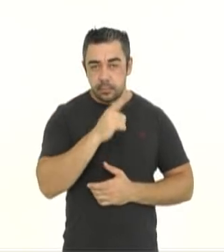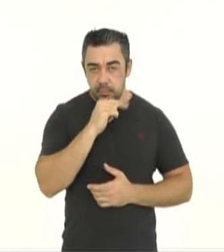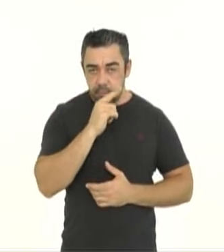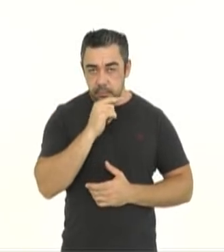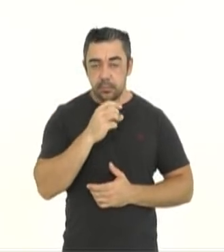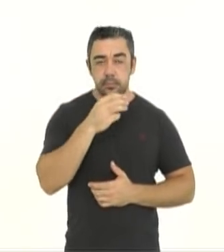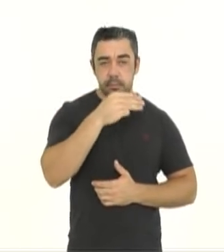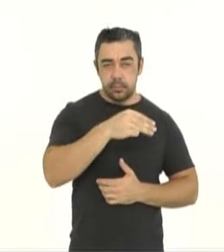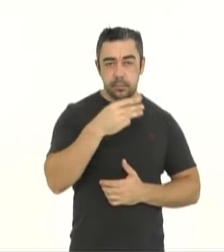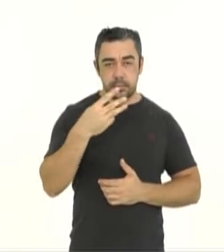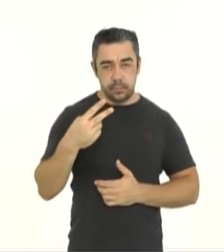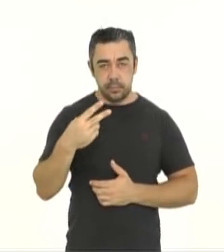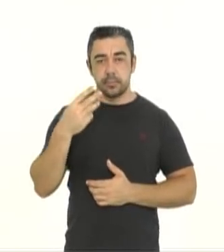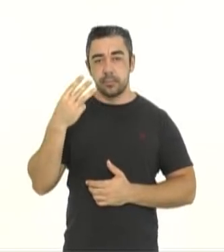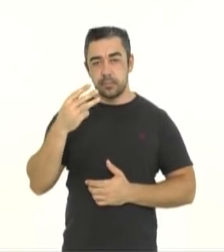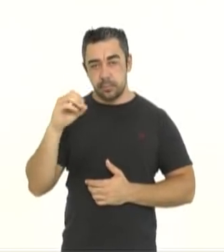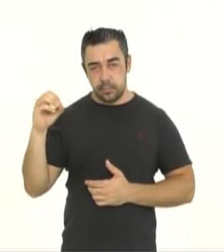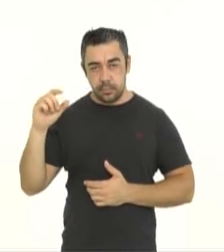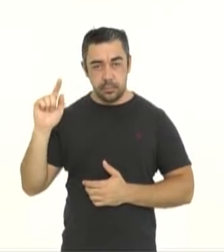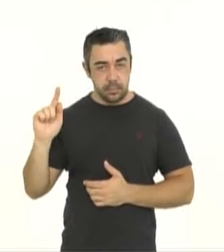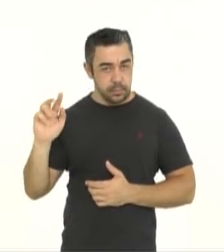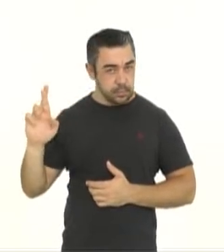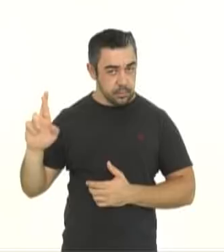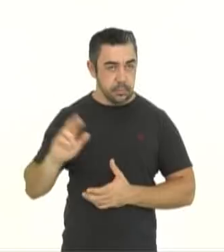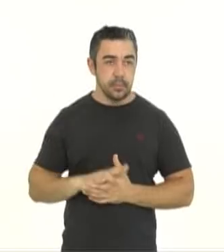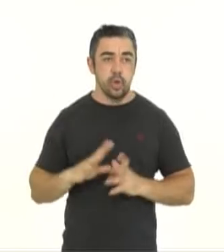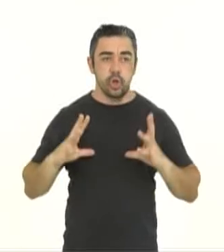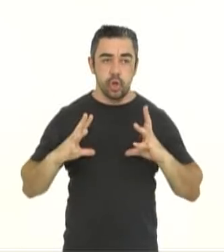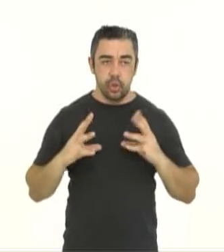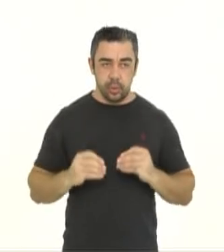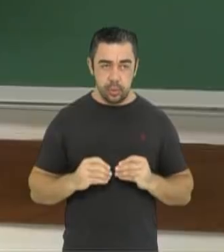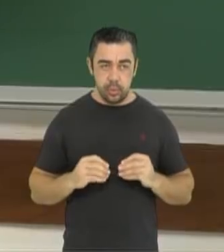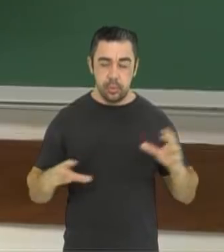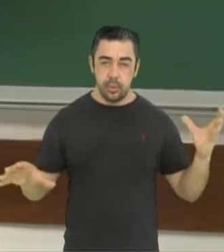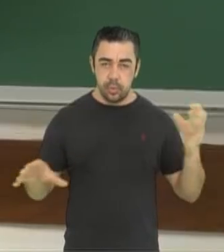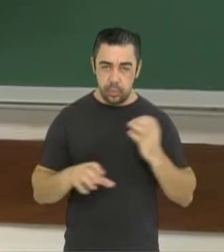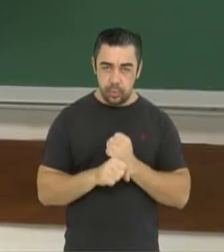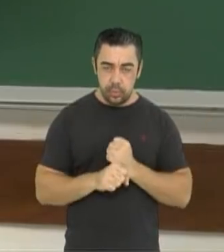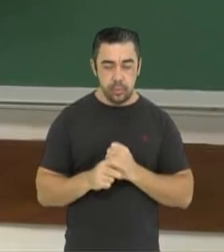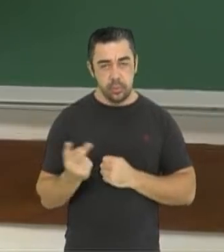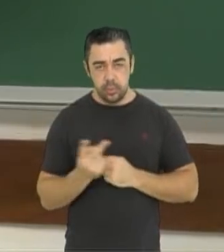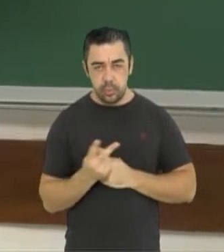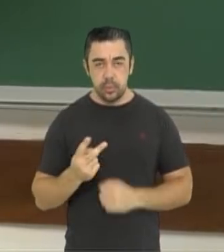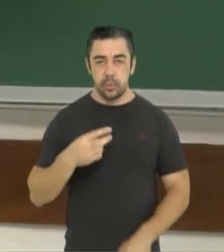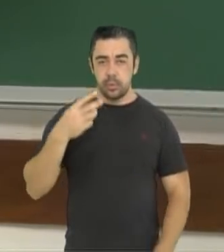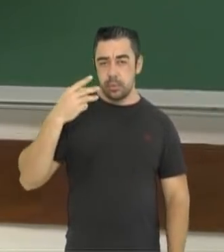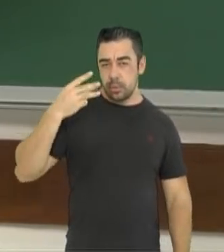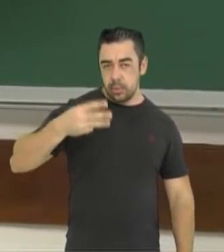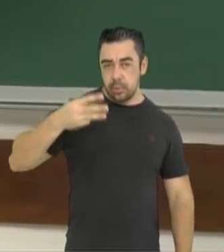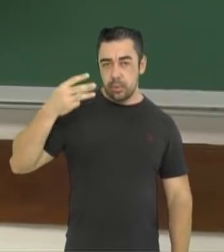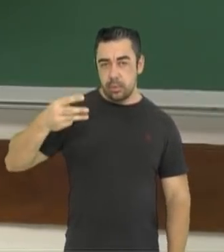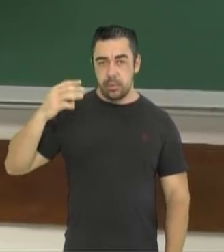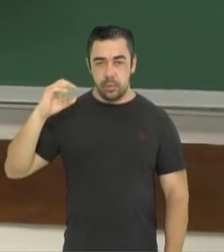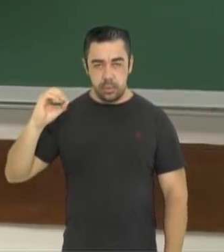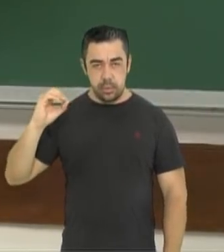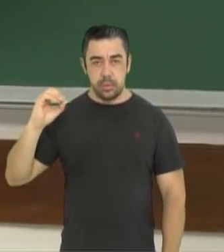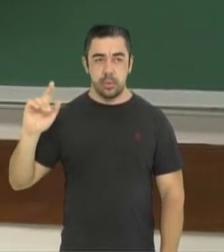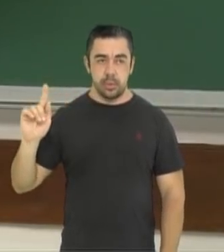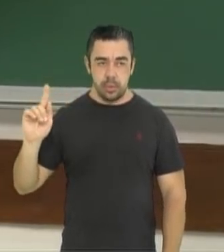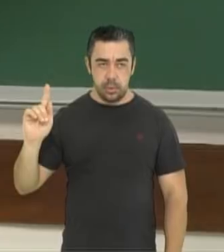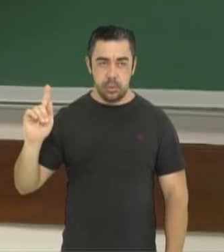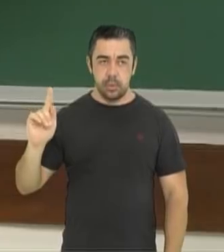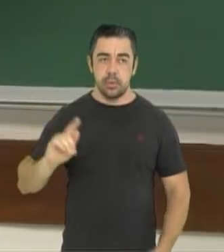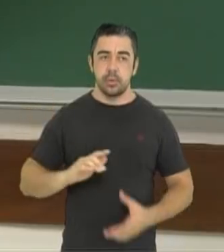água, M2, 300 gramas. A solução toda, ou seja, quando ele juntou a água e o sal que ele dissolveu